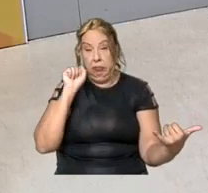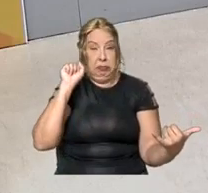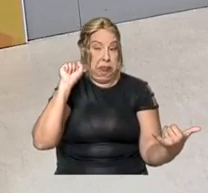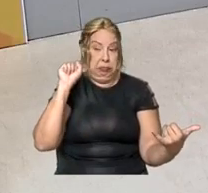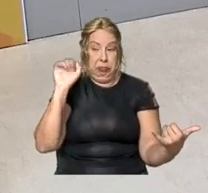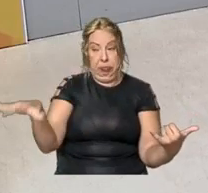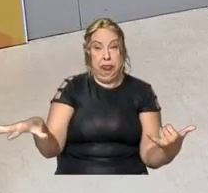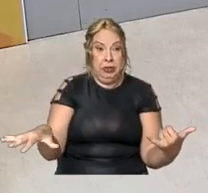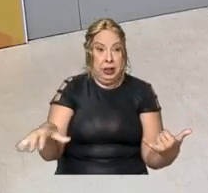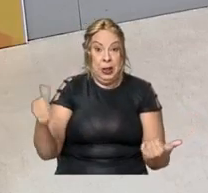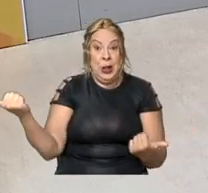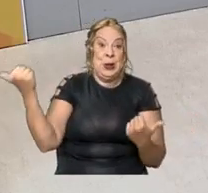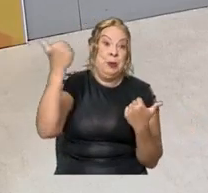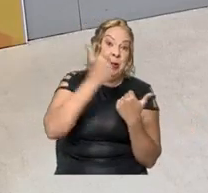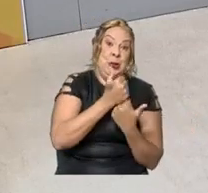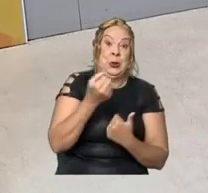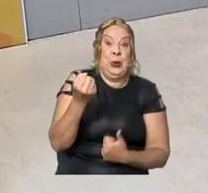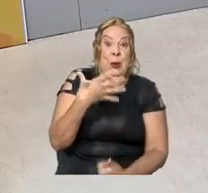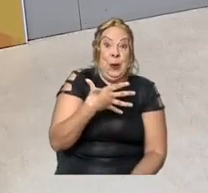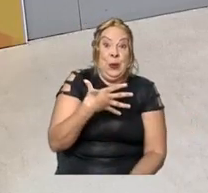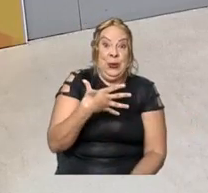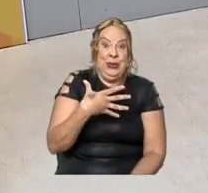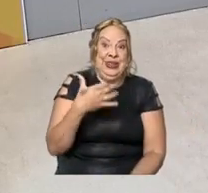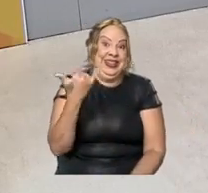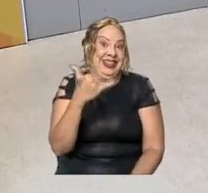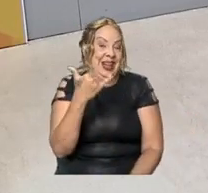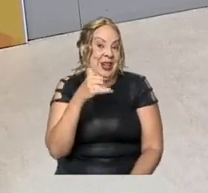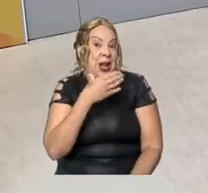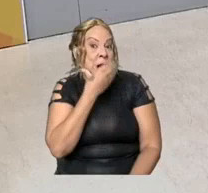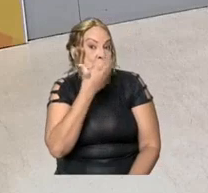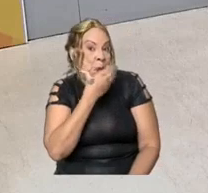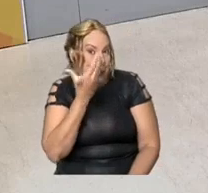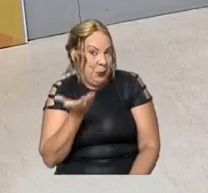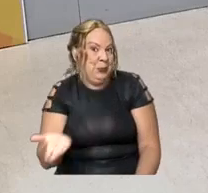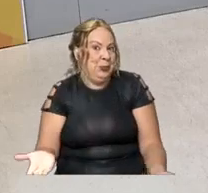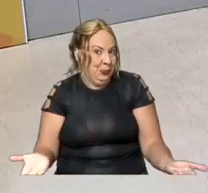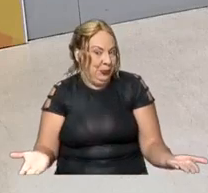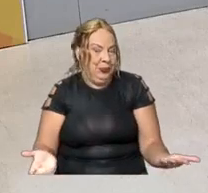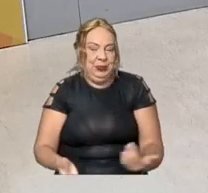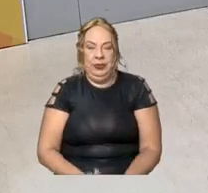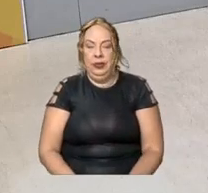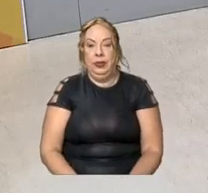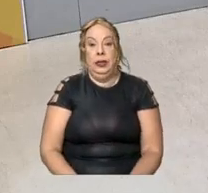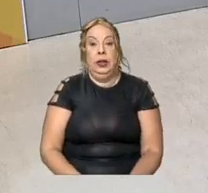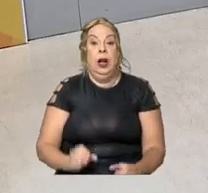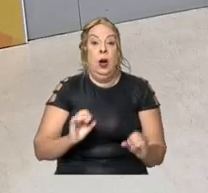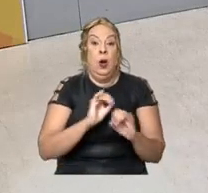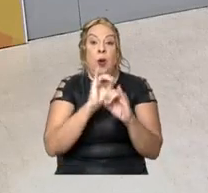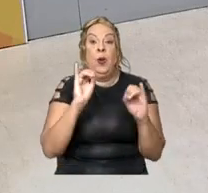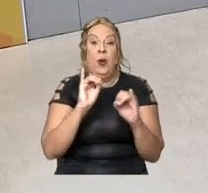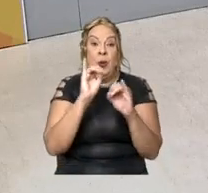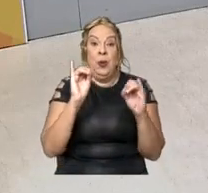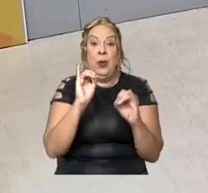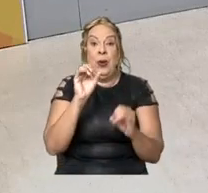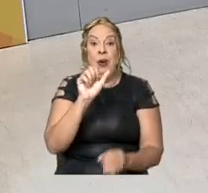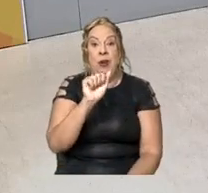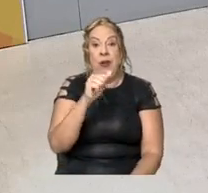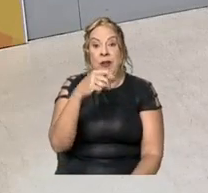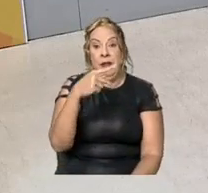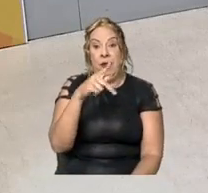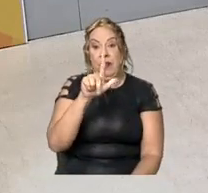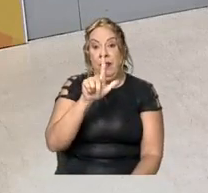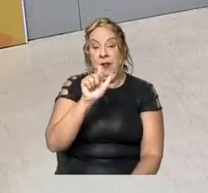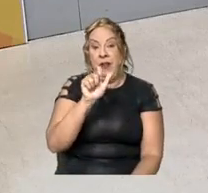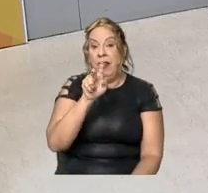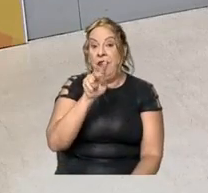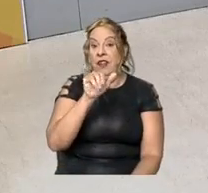desejo, aquele aparelho dos sonhos, né, de muita gente. Mandar um alô para a turma do Alphaville, né, os seguranças aí do Alphaville